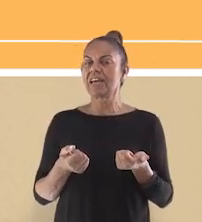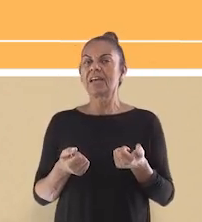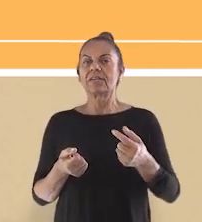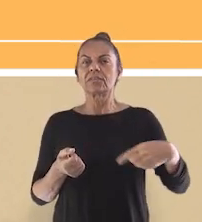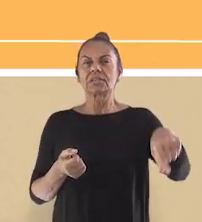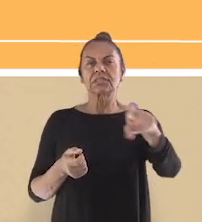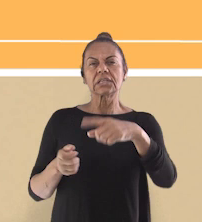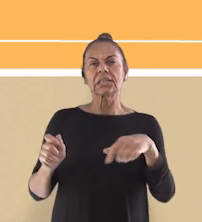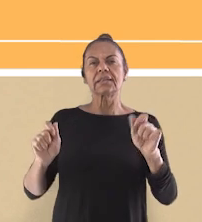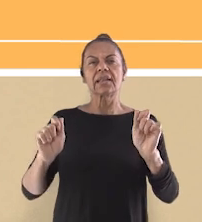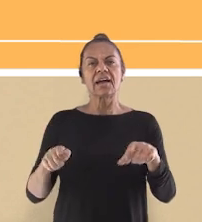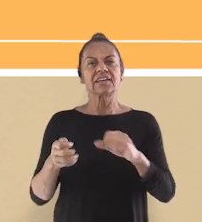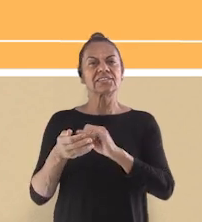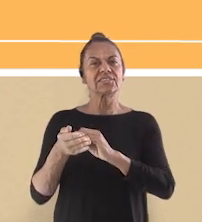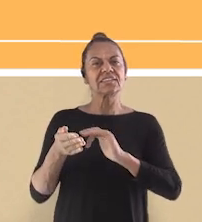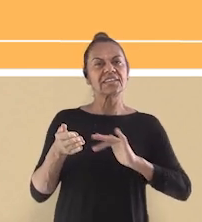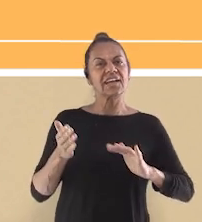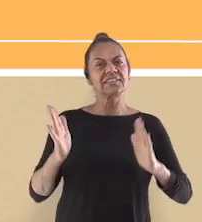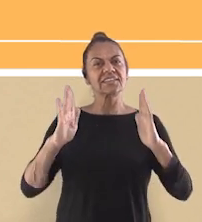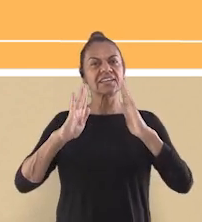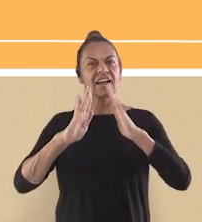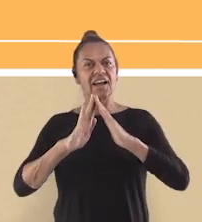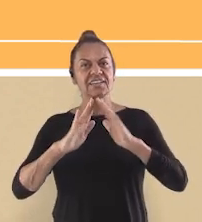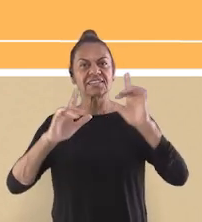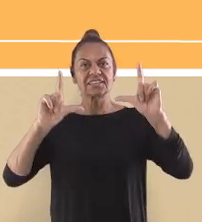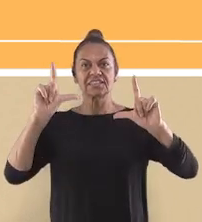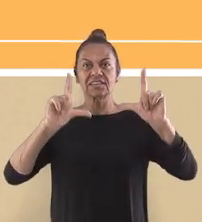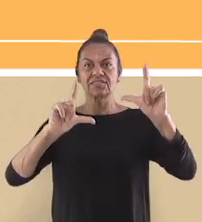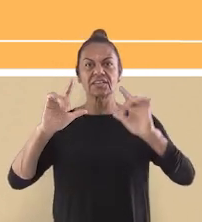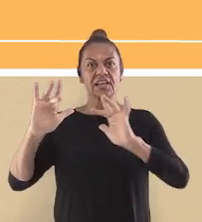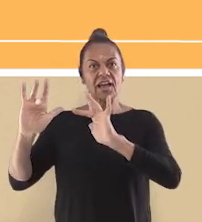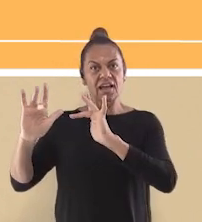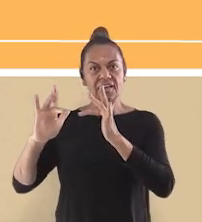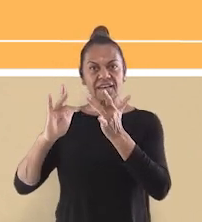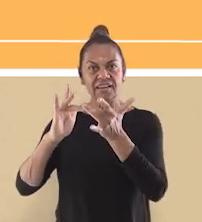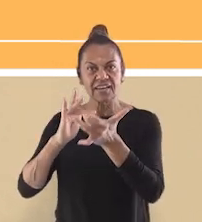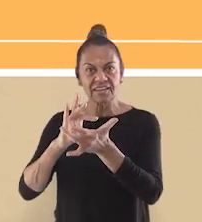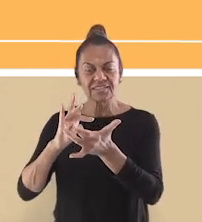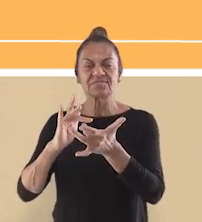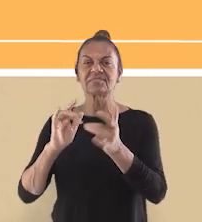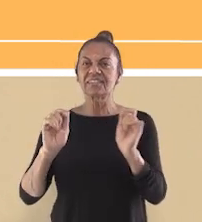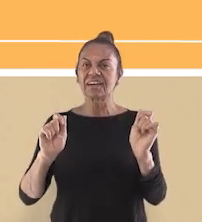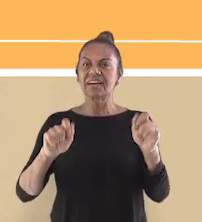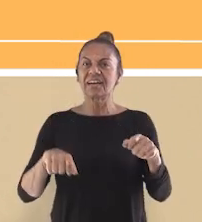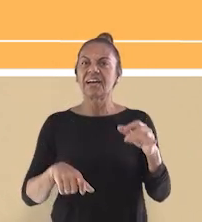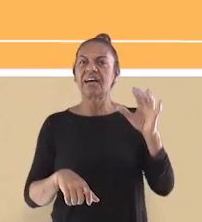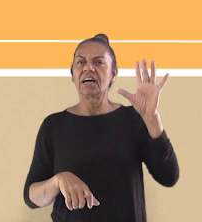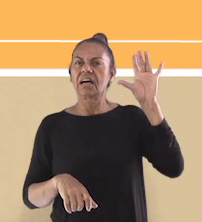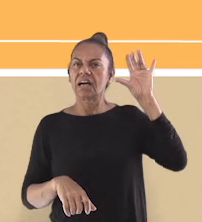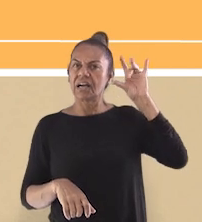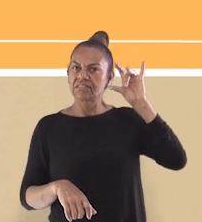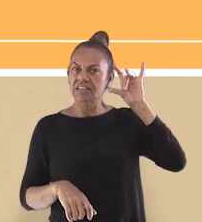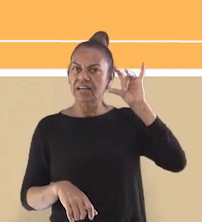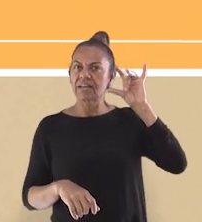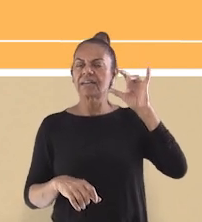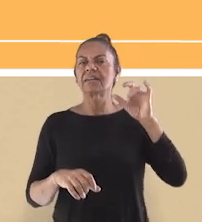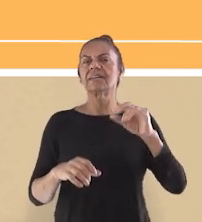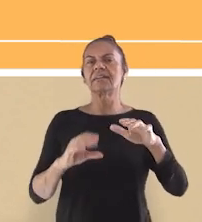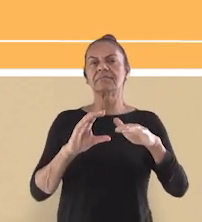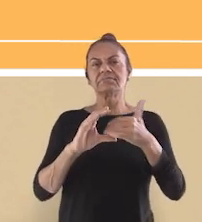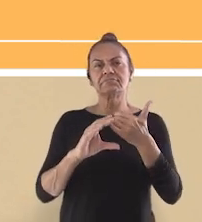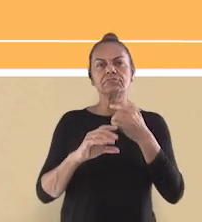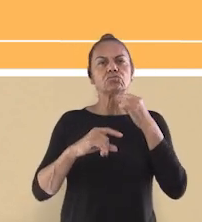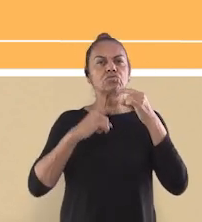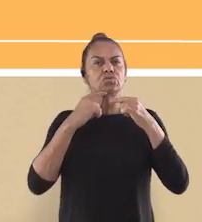E vocês podem acompanhar o Dever em Casa na TV nas redes sociais. Sigam o nosso Instagram, envie dúvidas